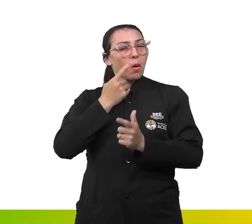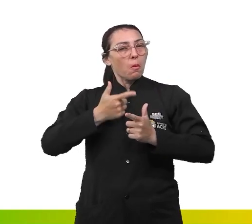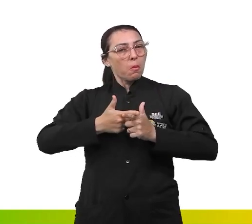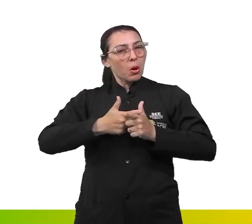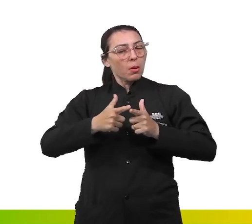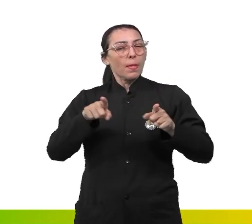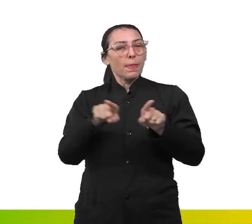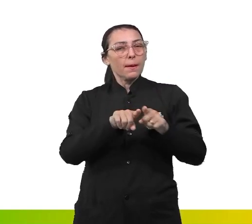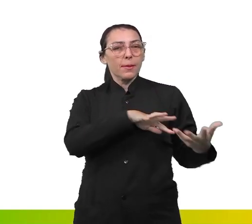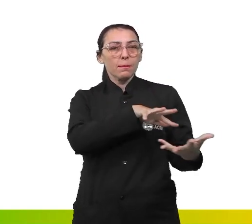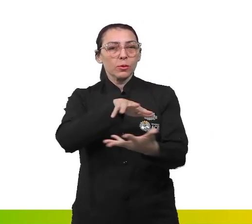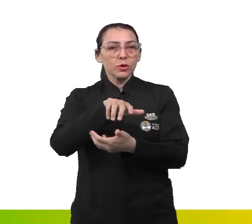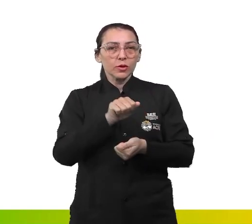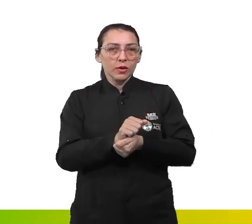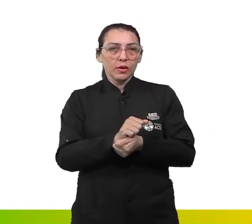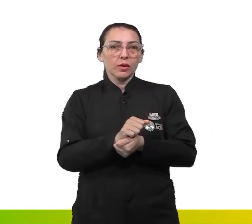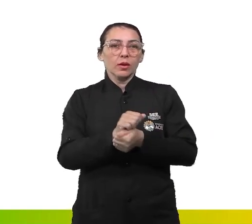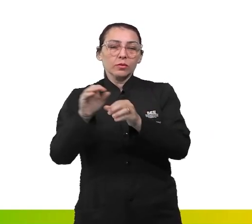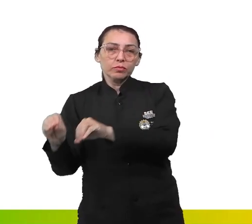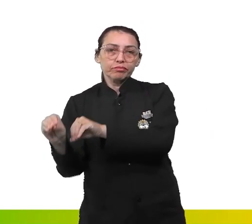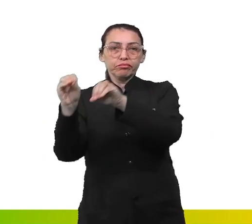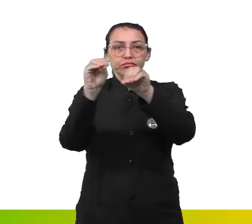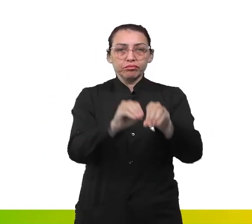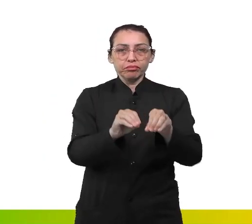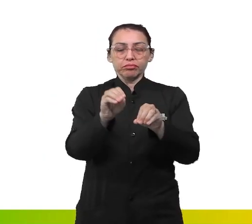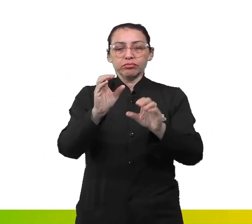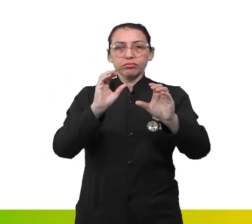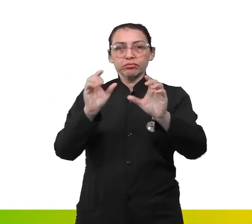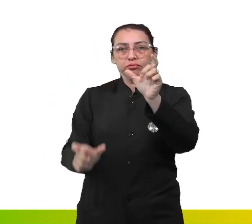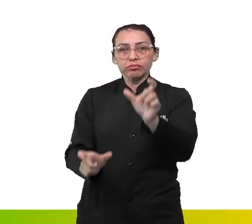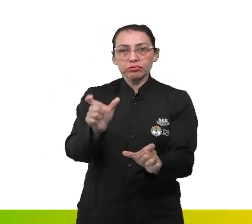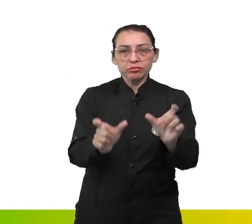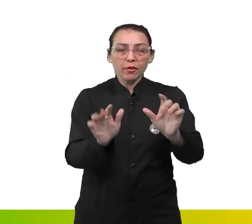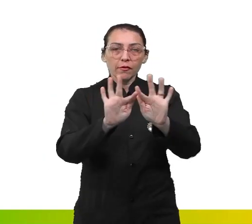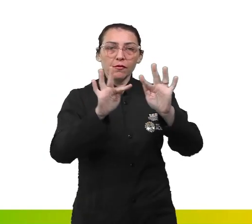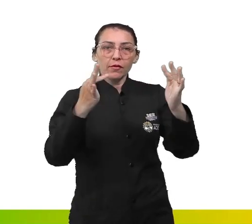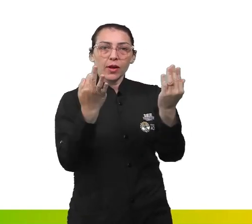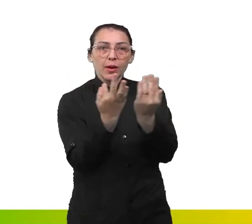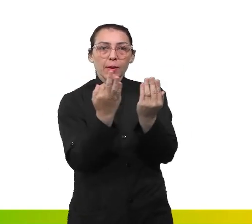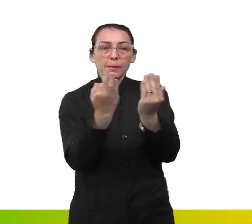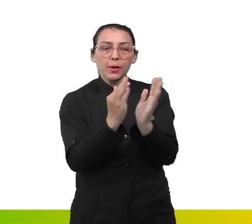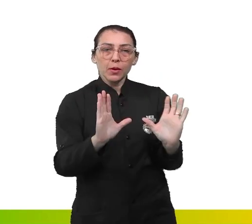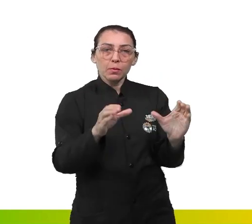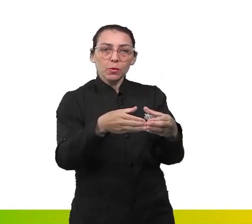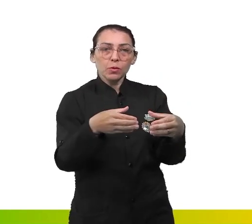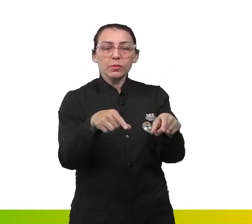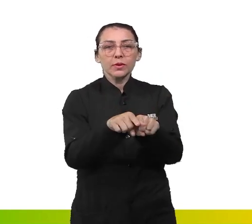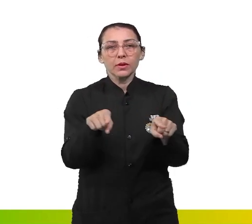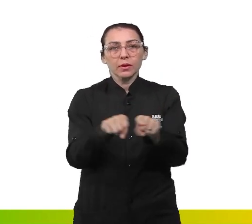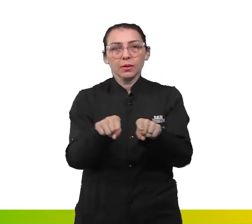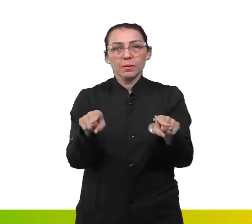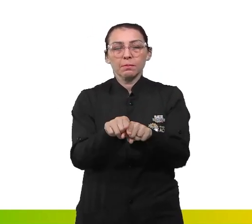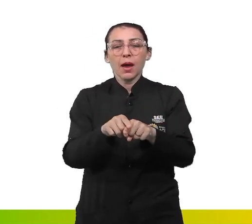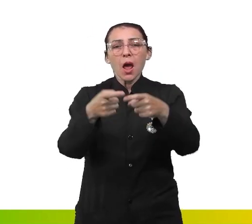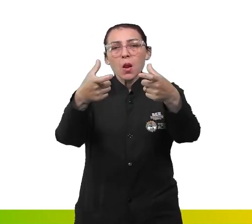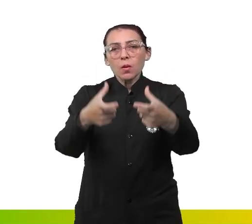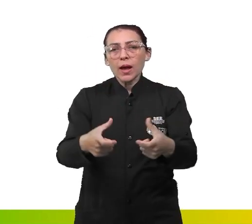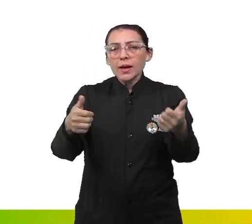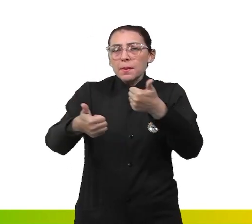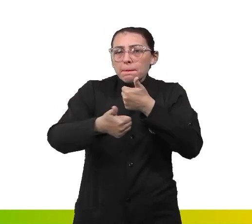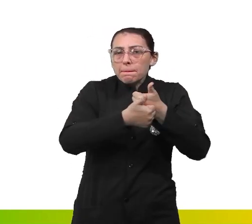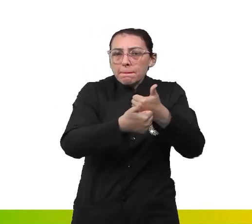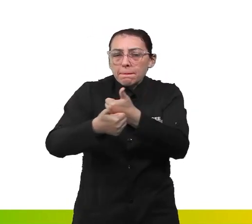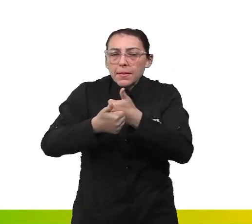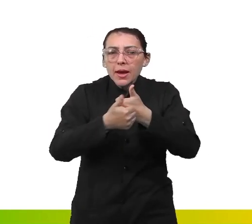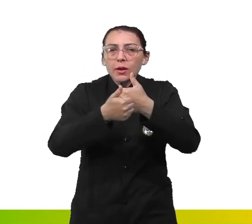também mundial. Deslocam-se indivíduos, famílias e coletividades para lugares